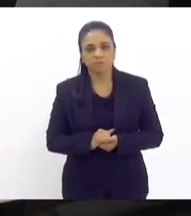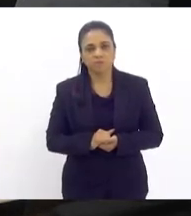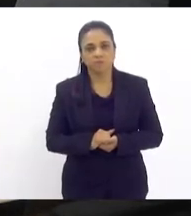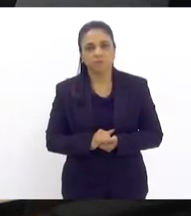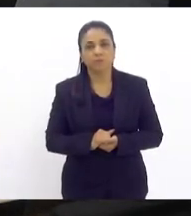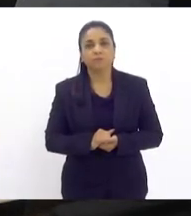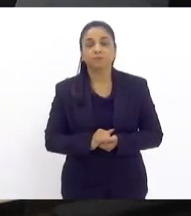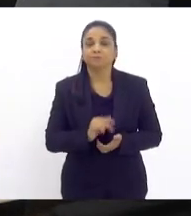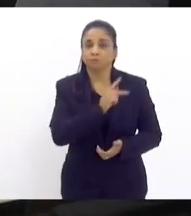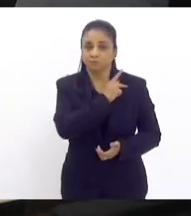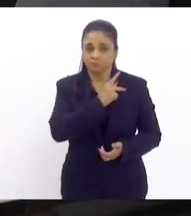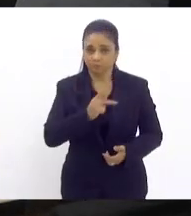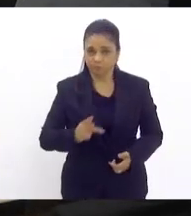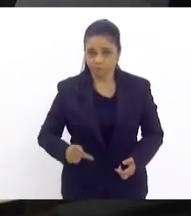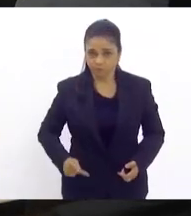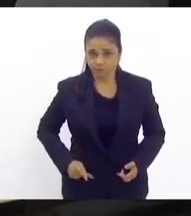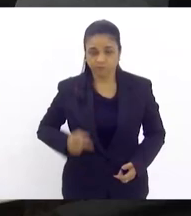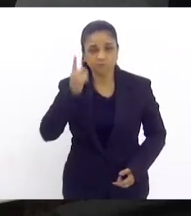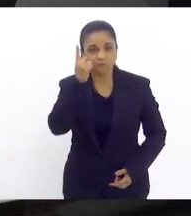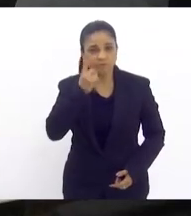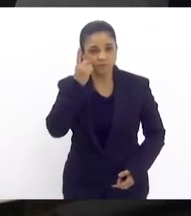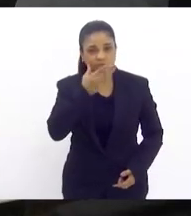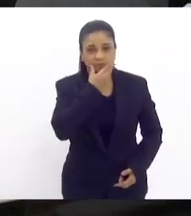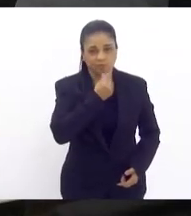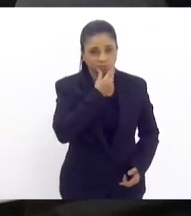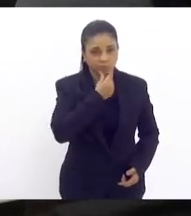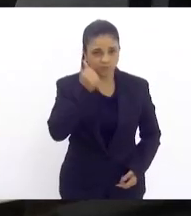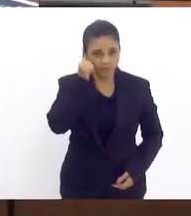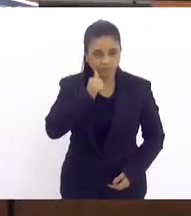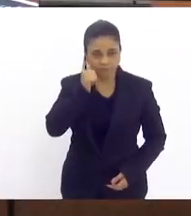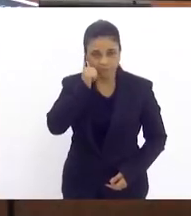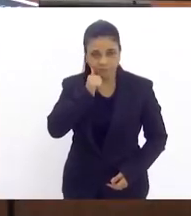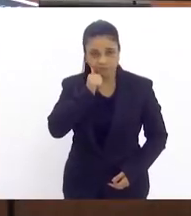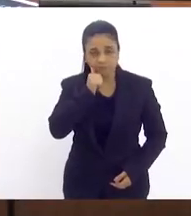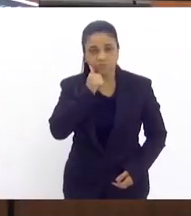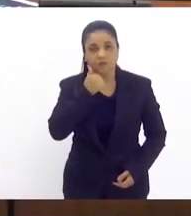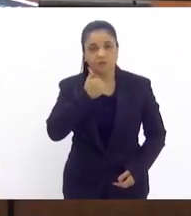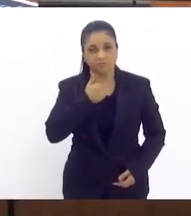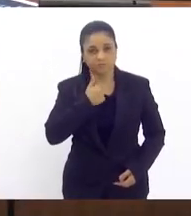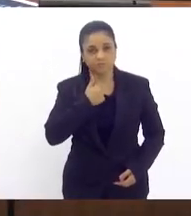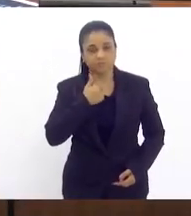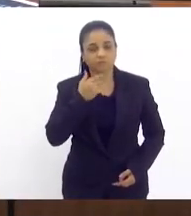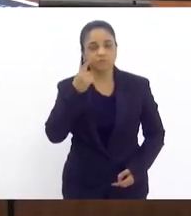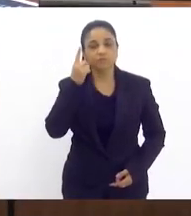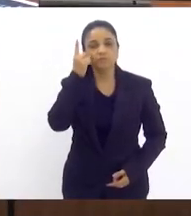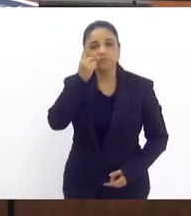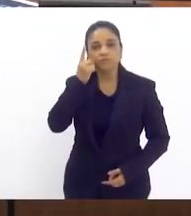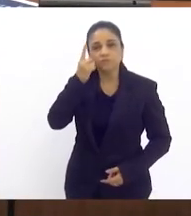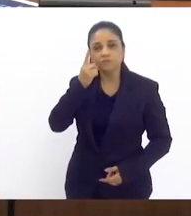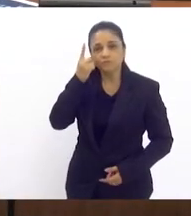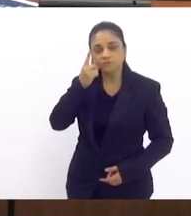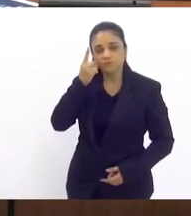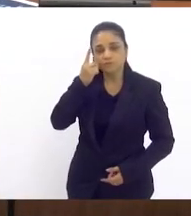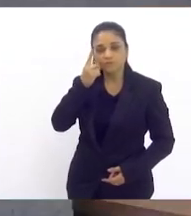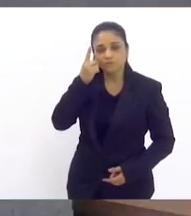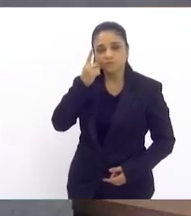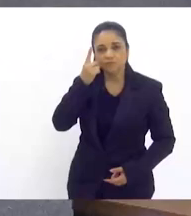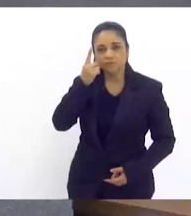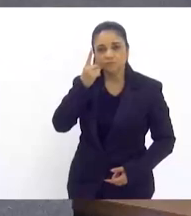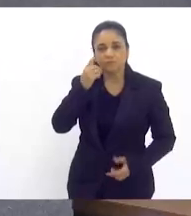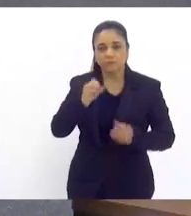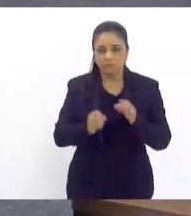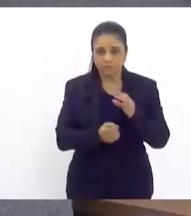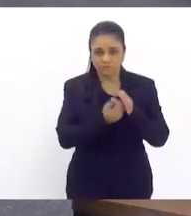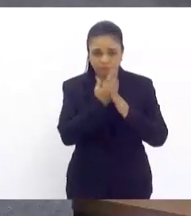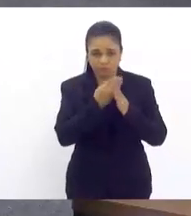senhor presidente senhoras deputados senhores deputados faço aqui uma dirige a deputada autora da